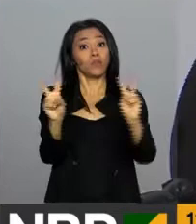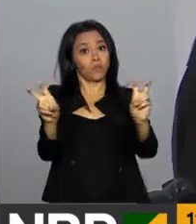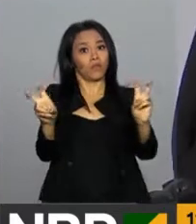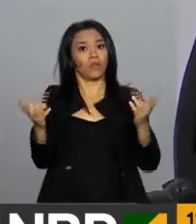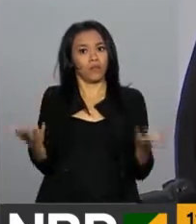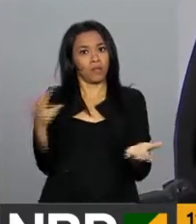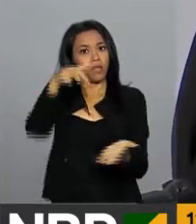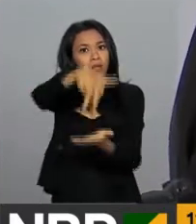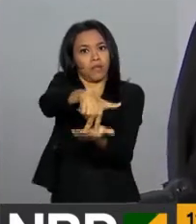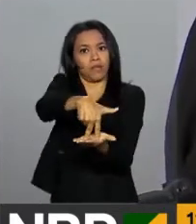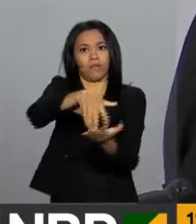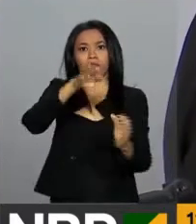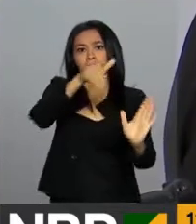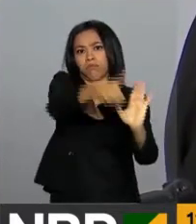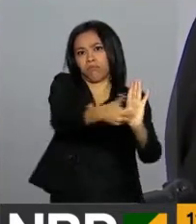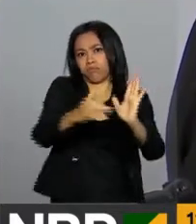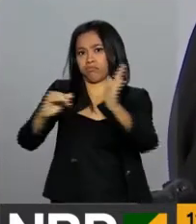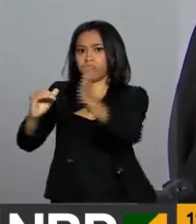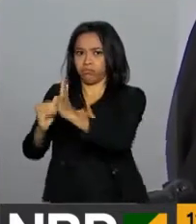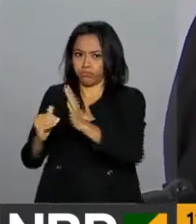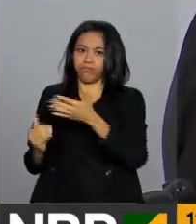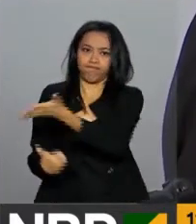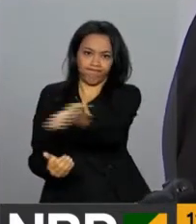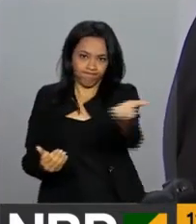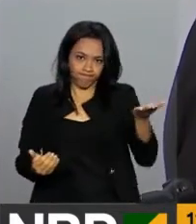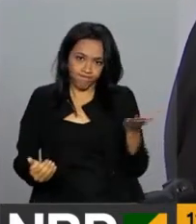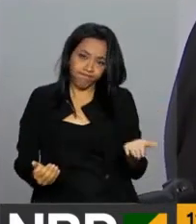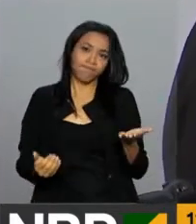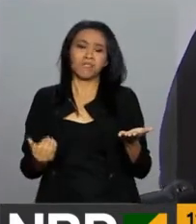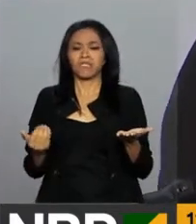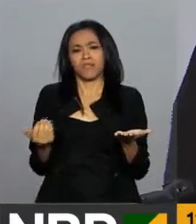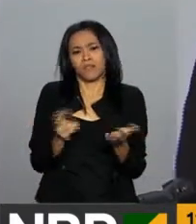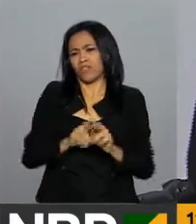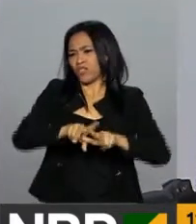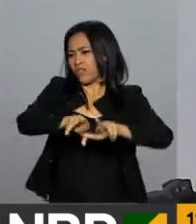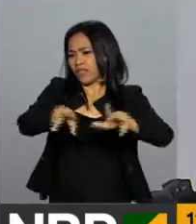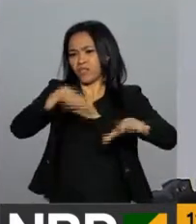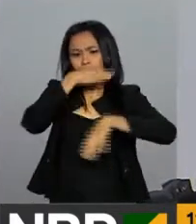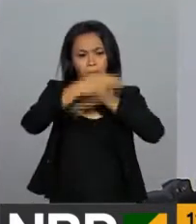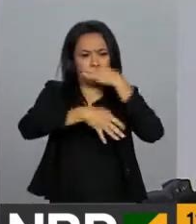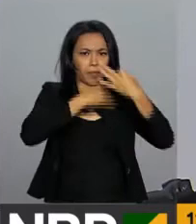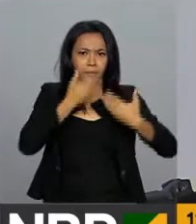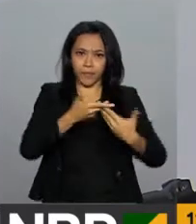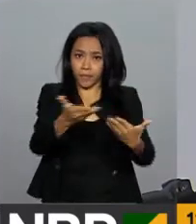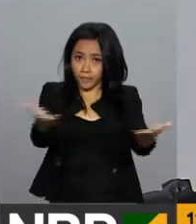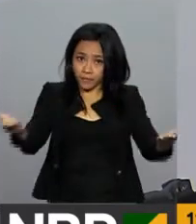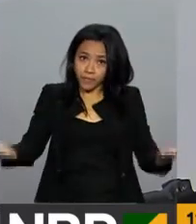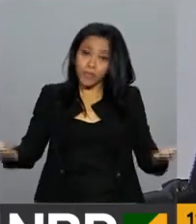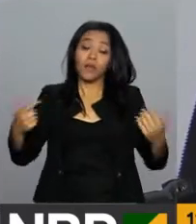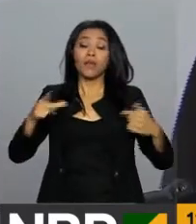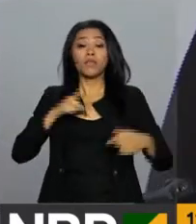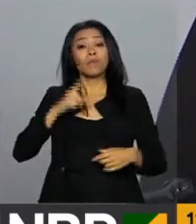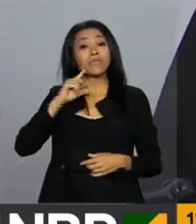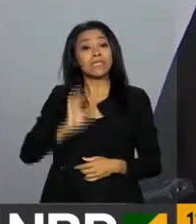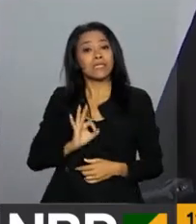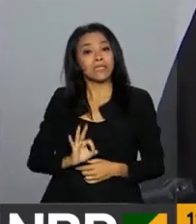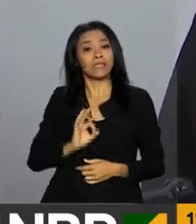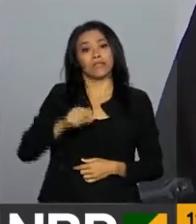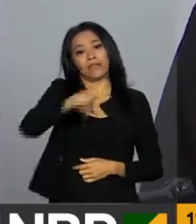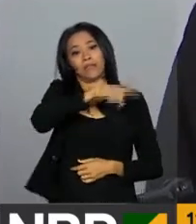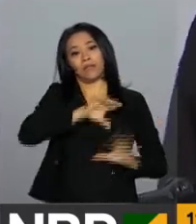agora do cooperativismo na legítimas posições que você colocou eu tenho certeza que todos eles